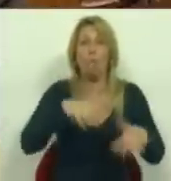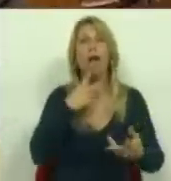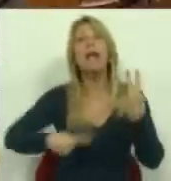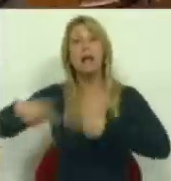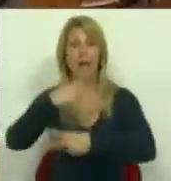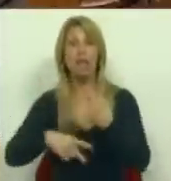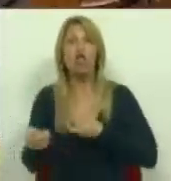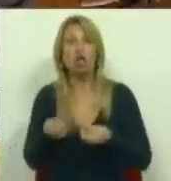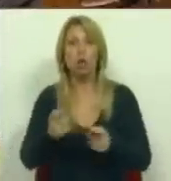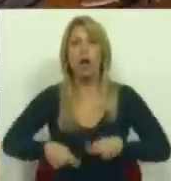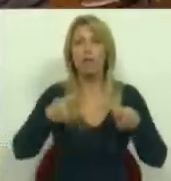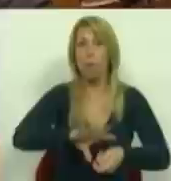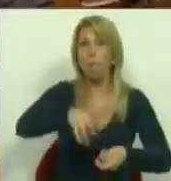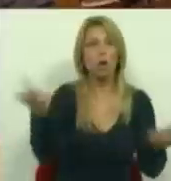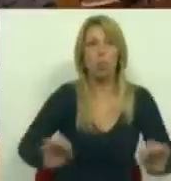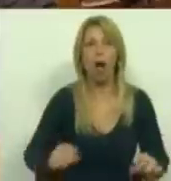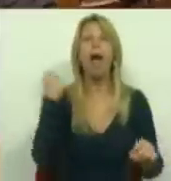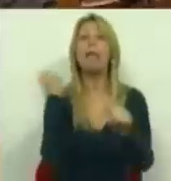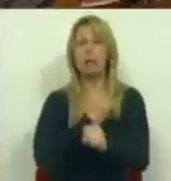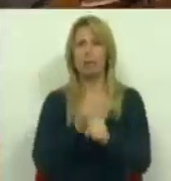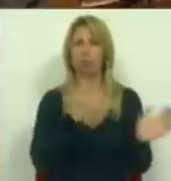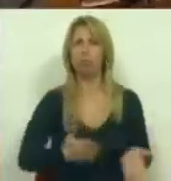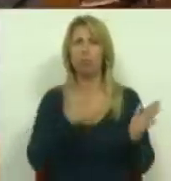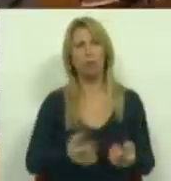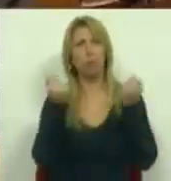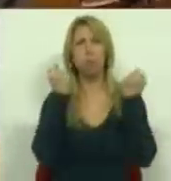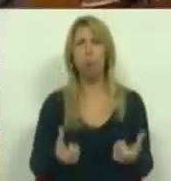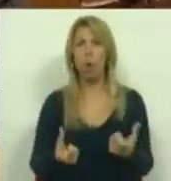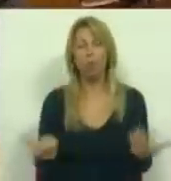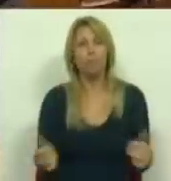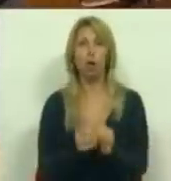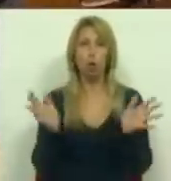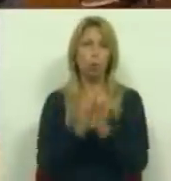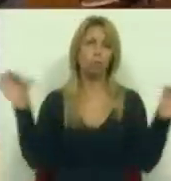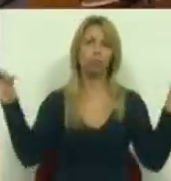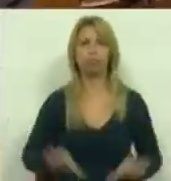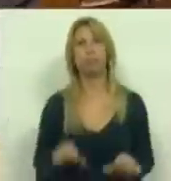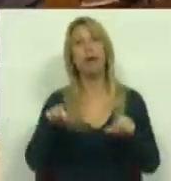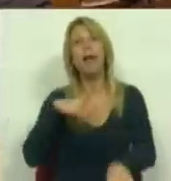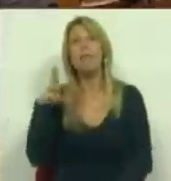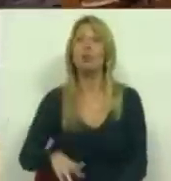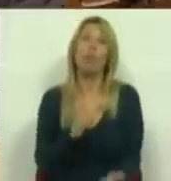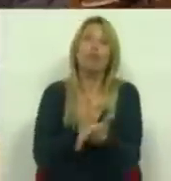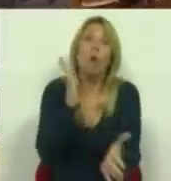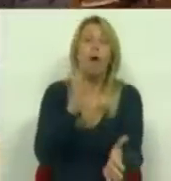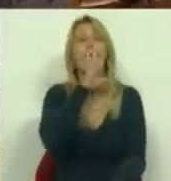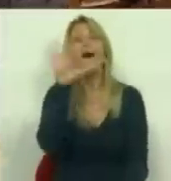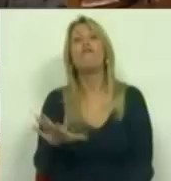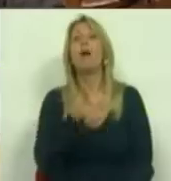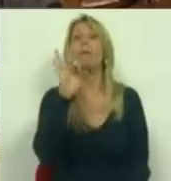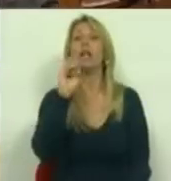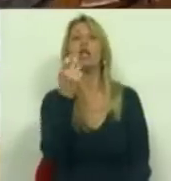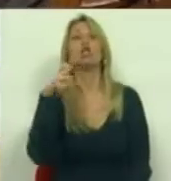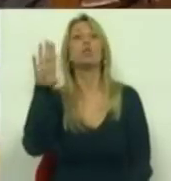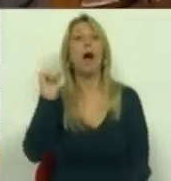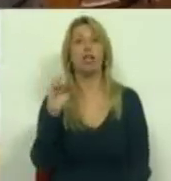país, trabalhadores que eram pouco produtivos. Tudo corria mal em Portugal, menos a família Soares dos Santos, esse